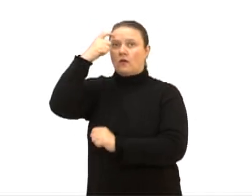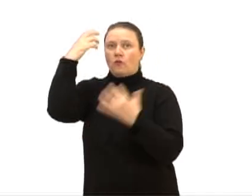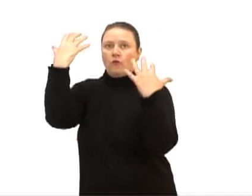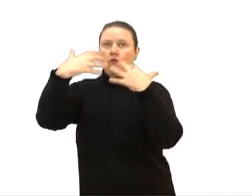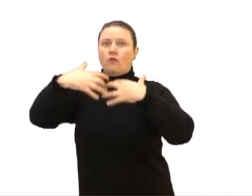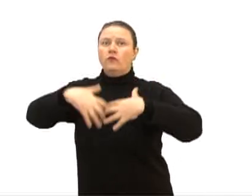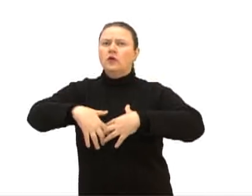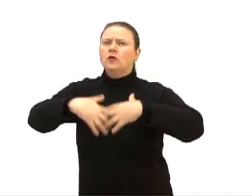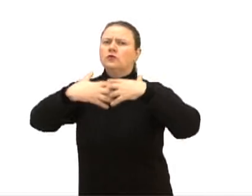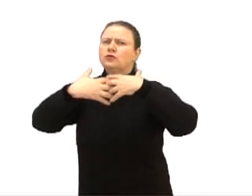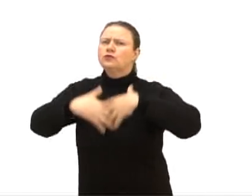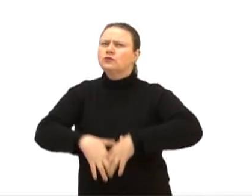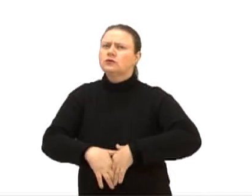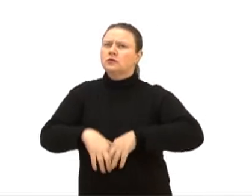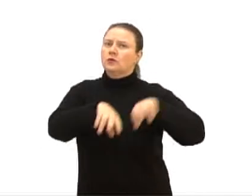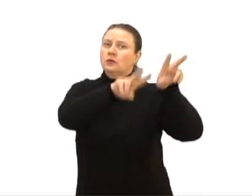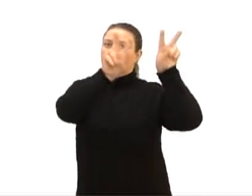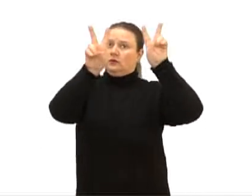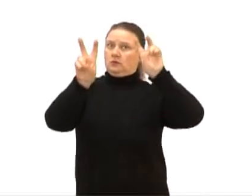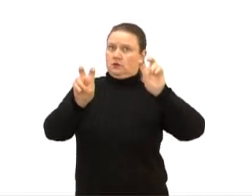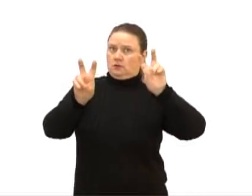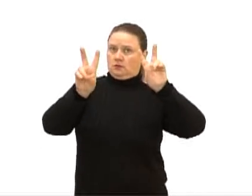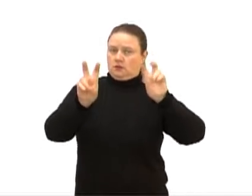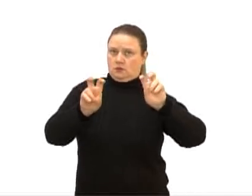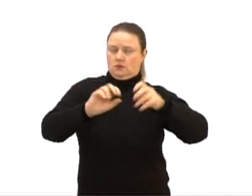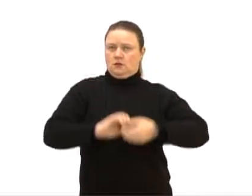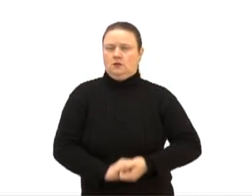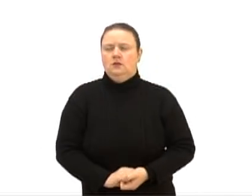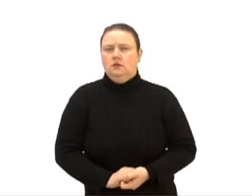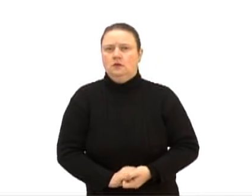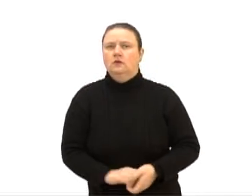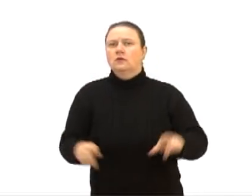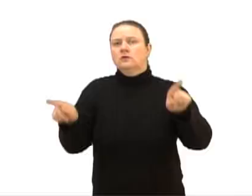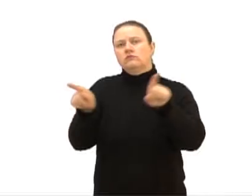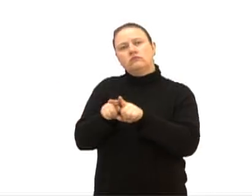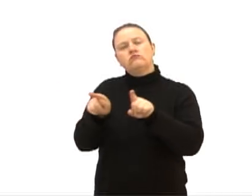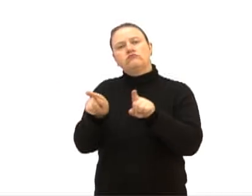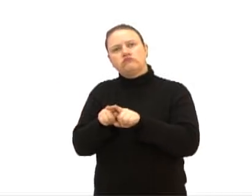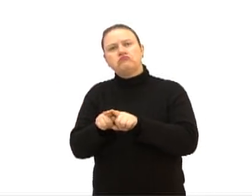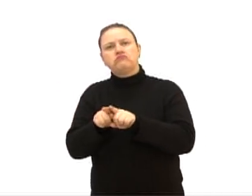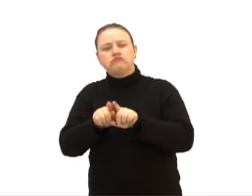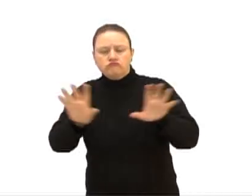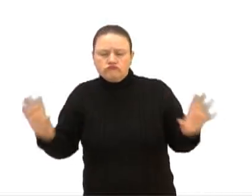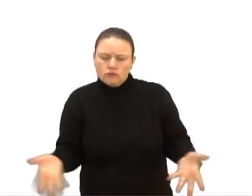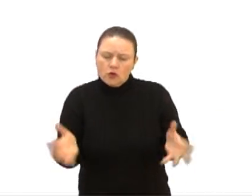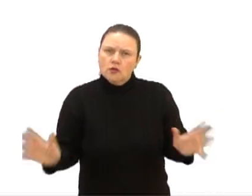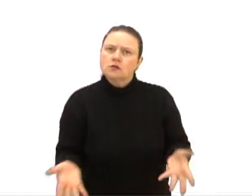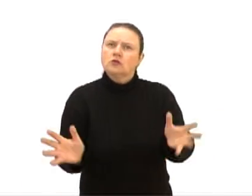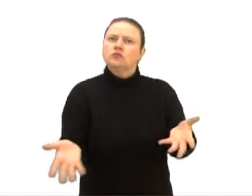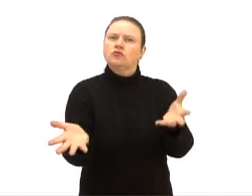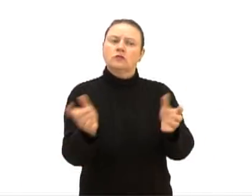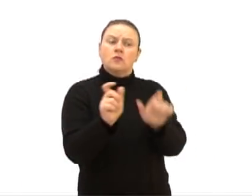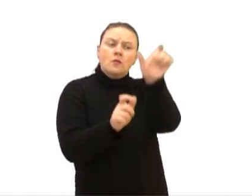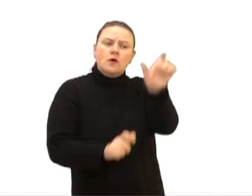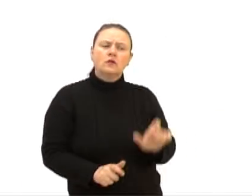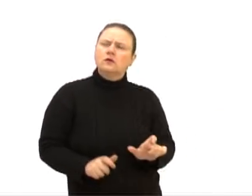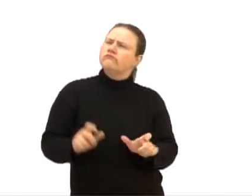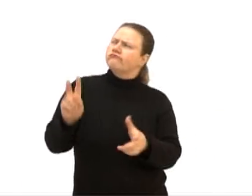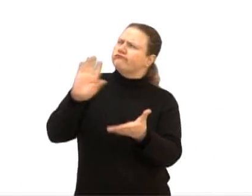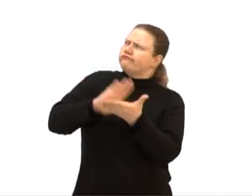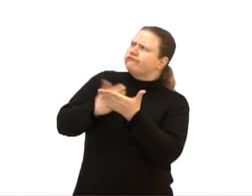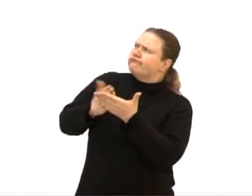abordado. E também ele provoca este observador, esse leitor, a interpretar todos